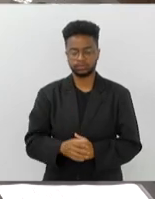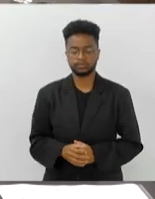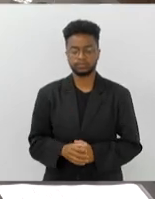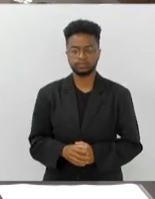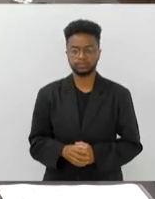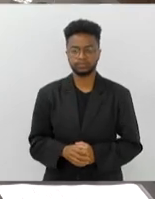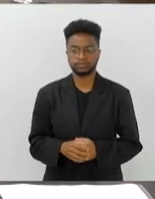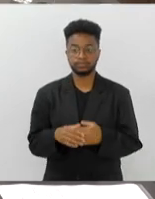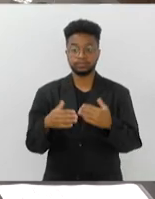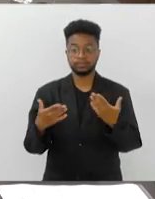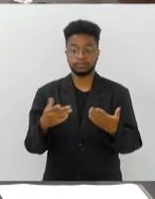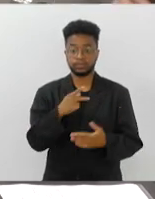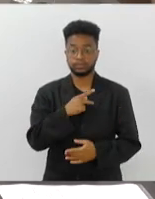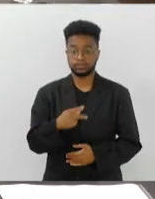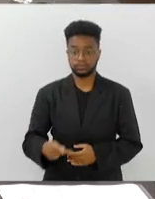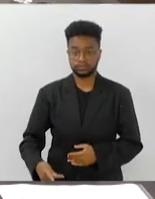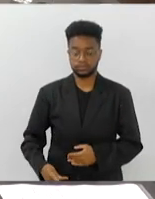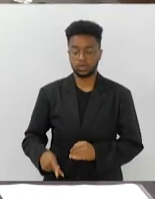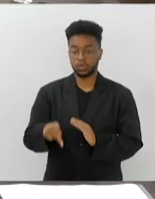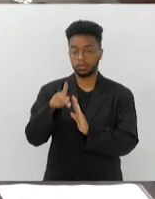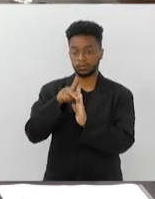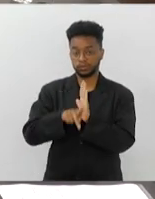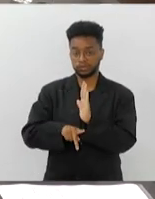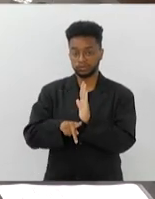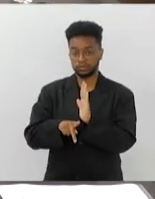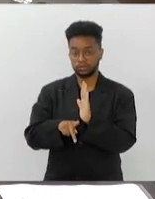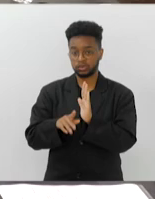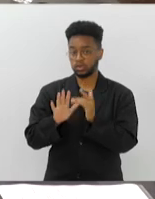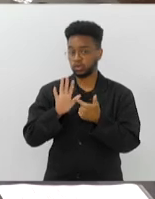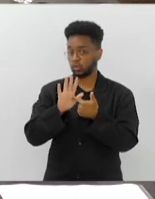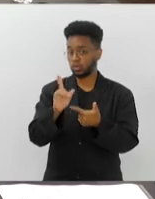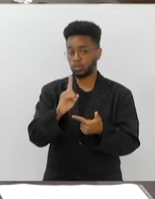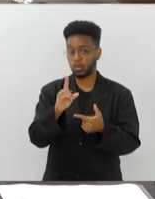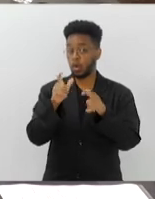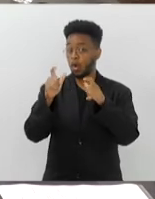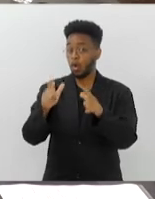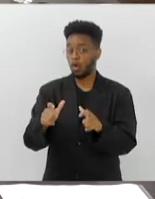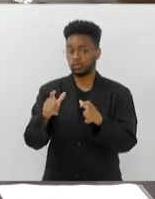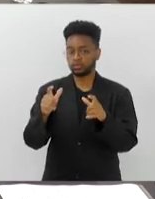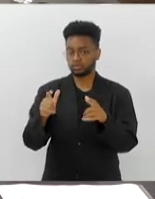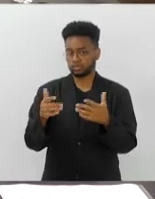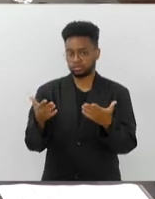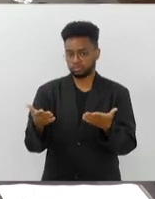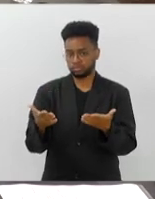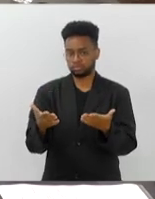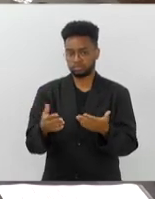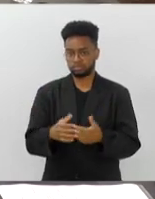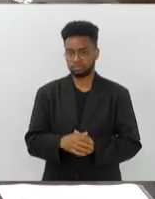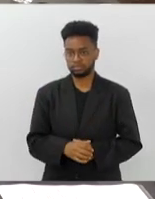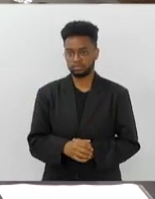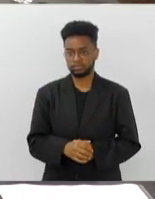Senhor presidente, o projeto não identifica onde o órgão se encontraria na estrutura do Estado.